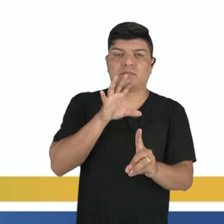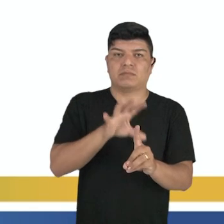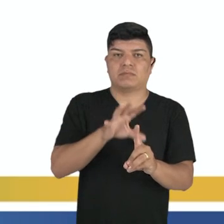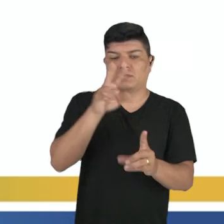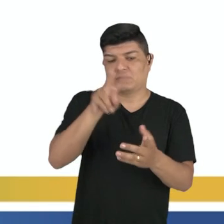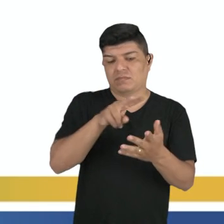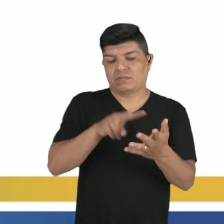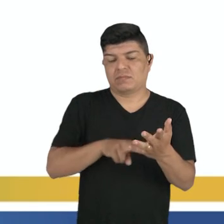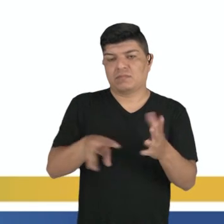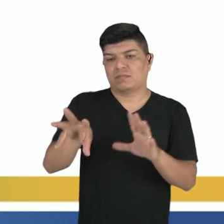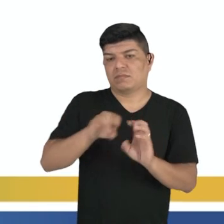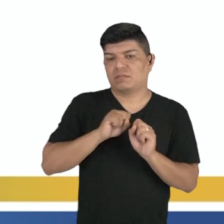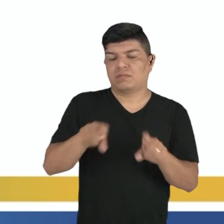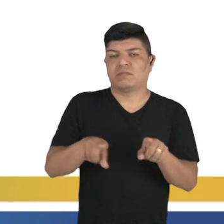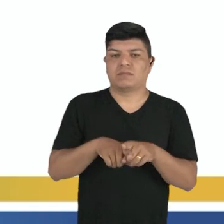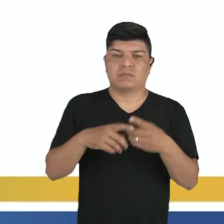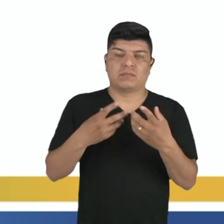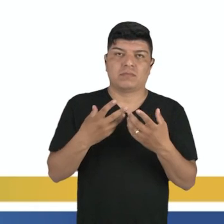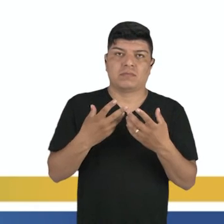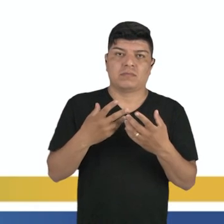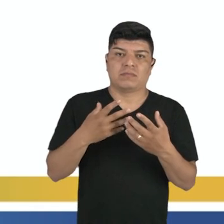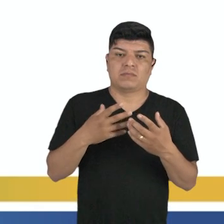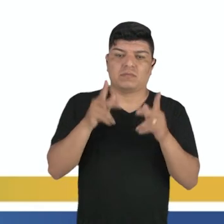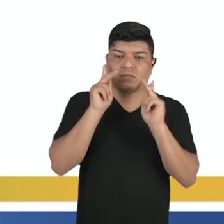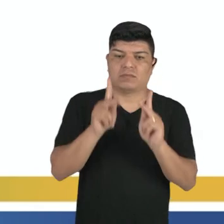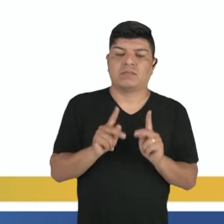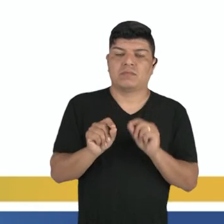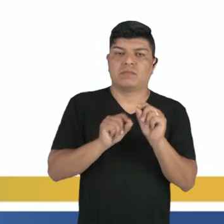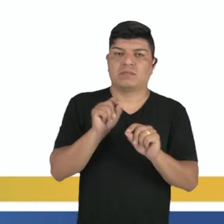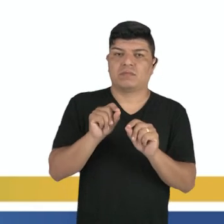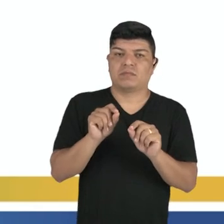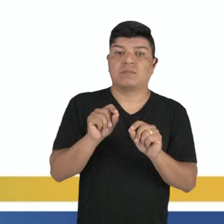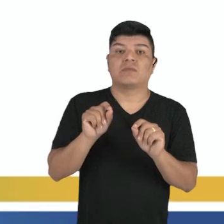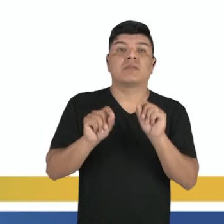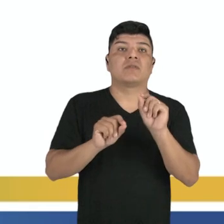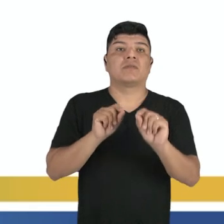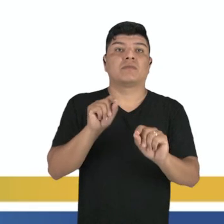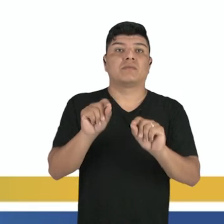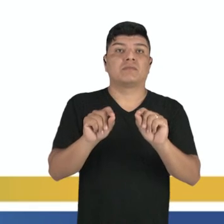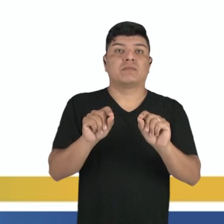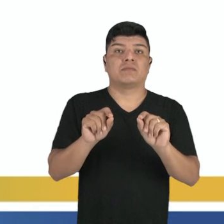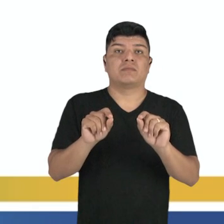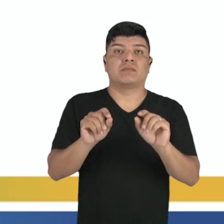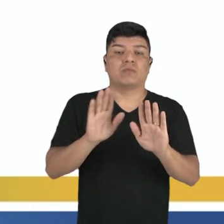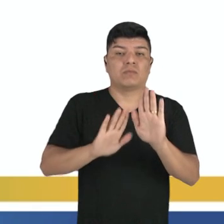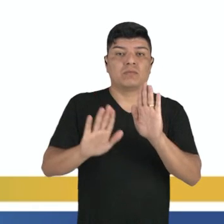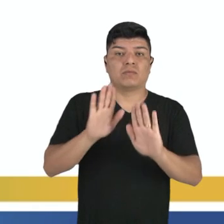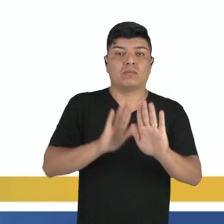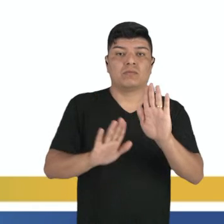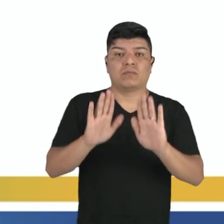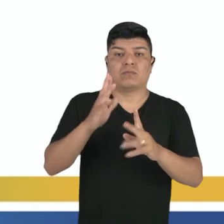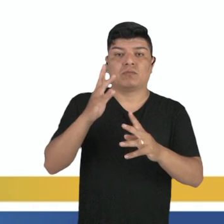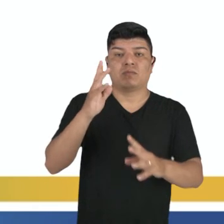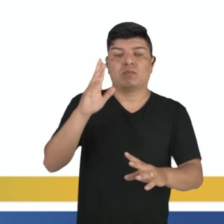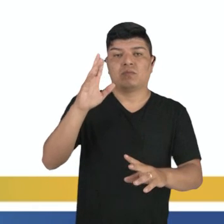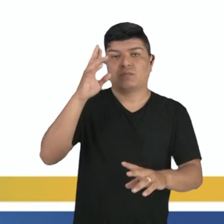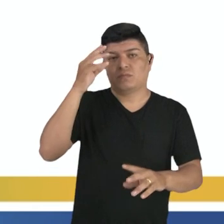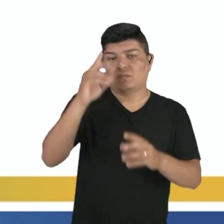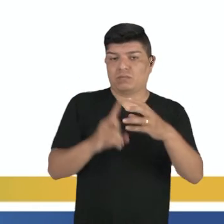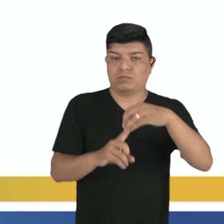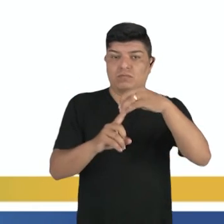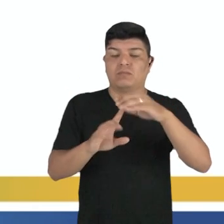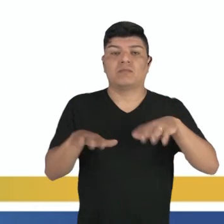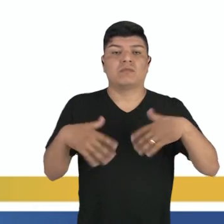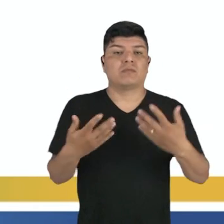influenciar leitor, interlocutor, com posicionamentos elencados através de uma cuidadosa ordenação lógica.